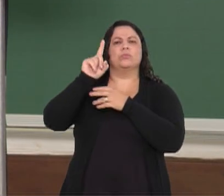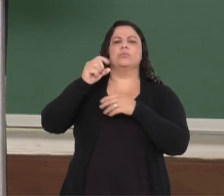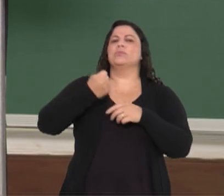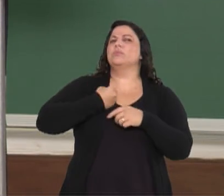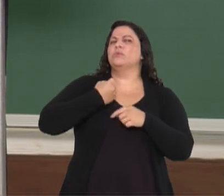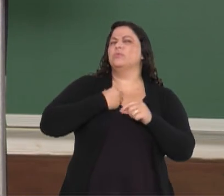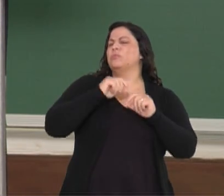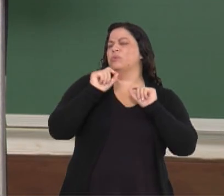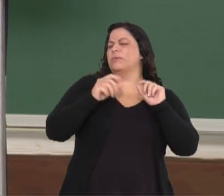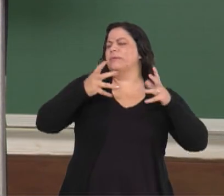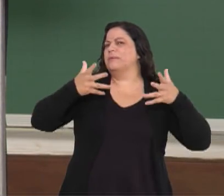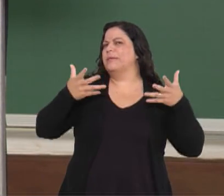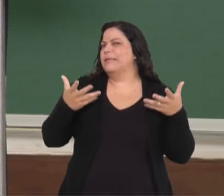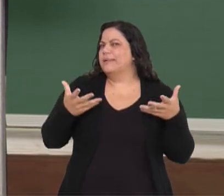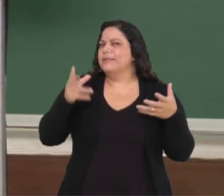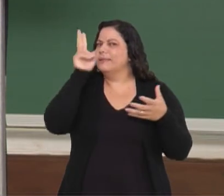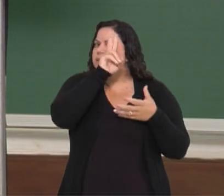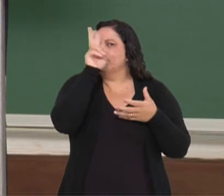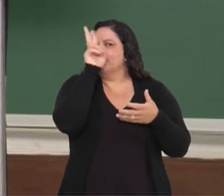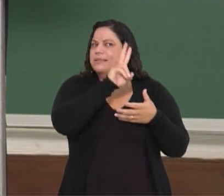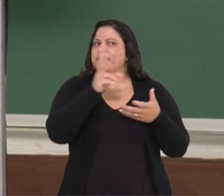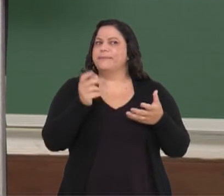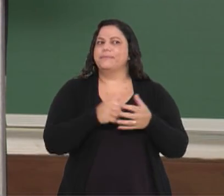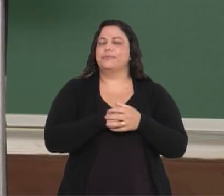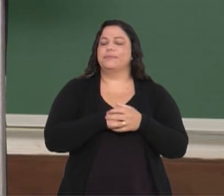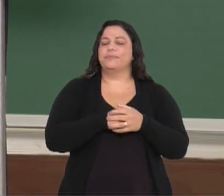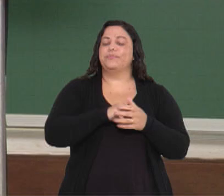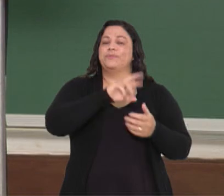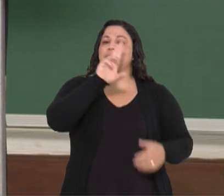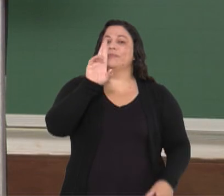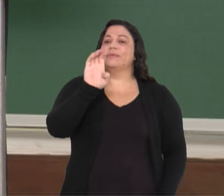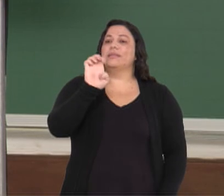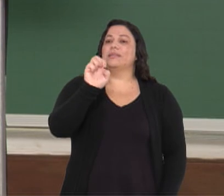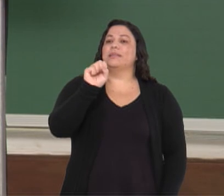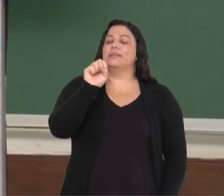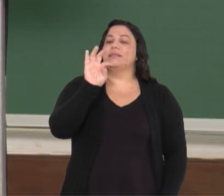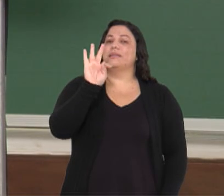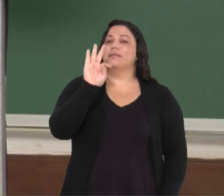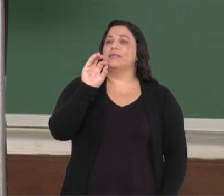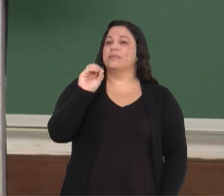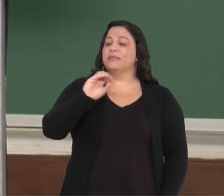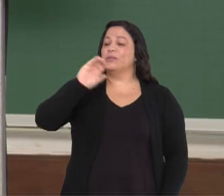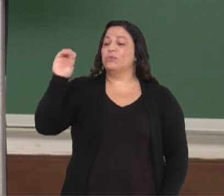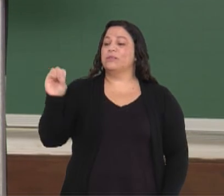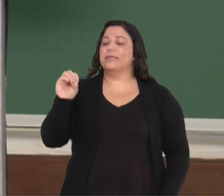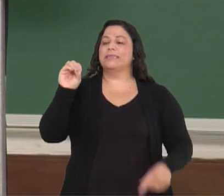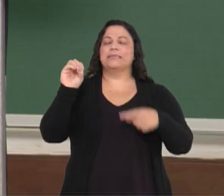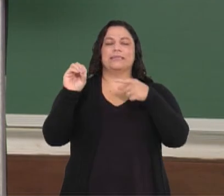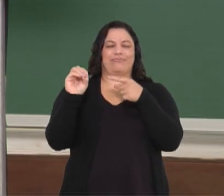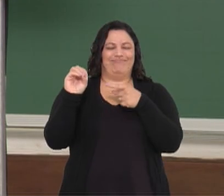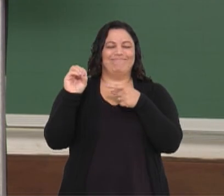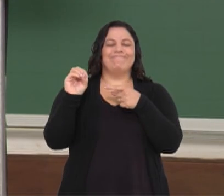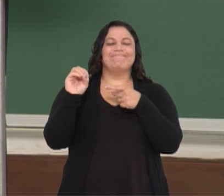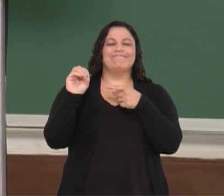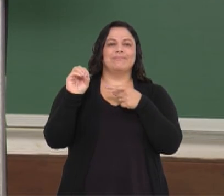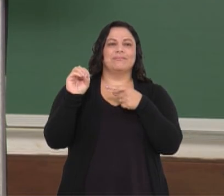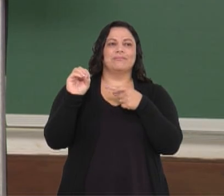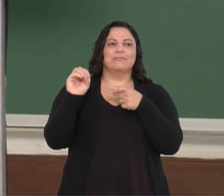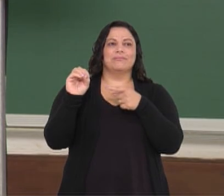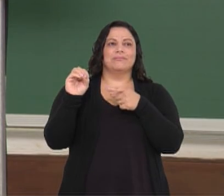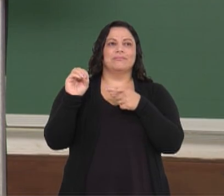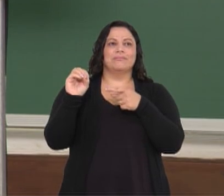Lembra disso? O último número é o resto. E os demais são os coeficientes do